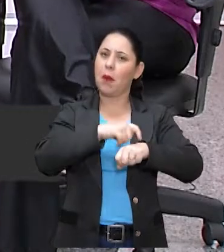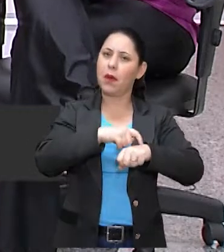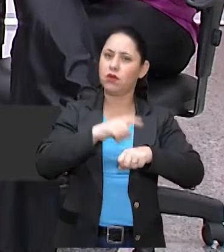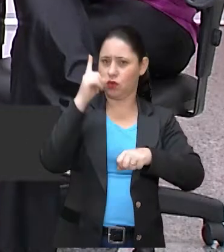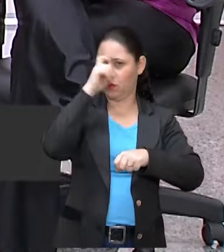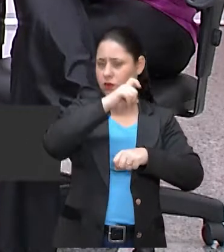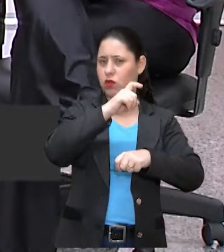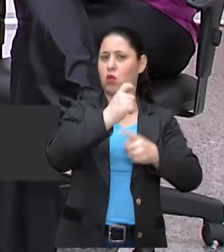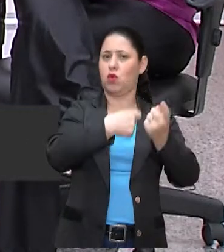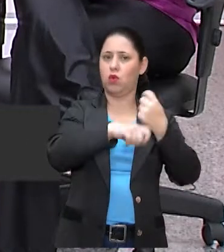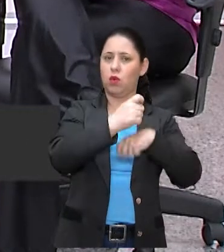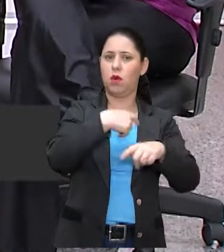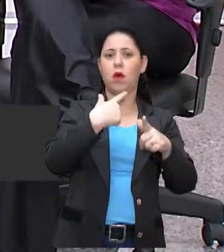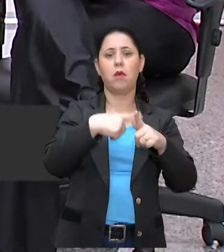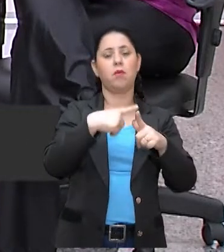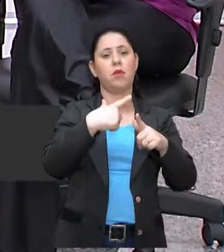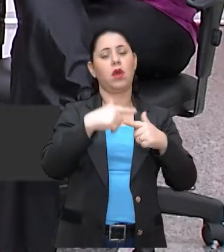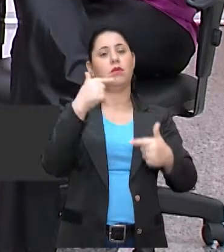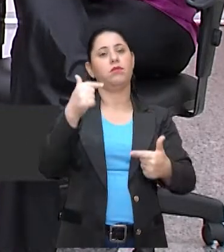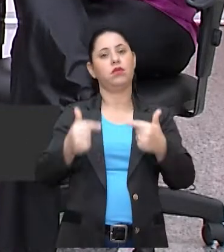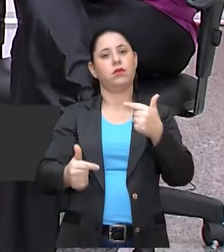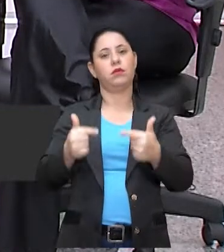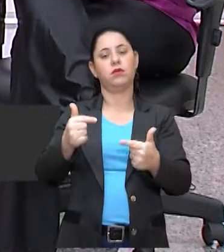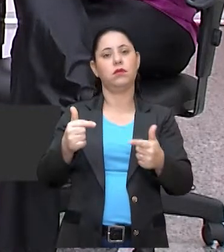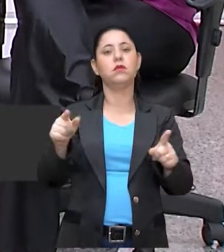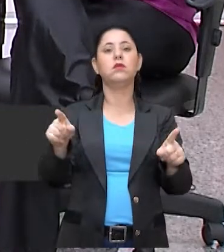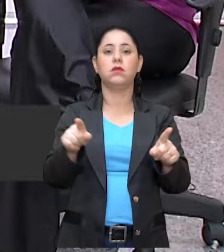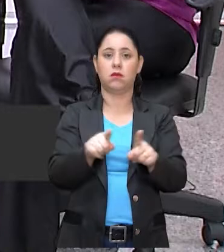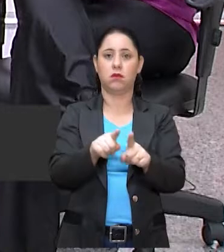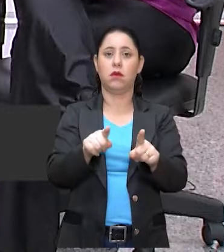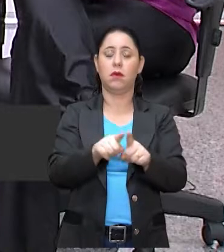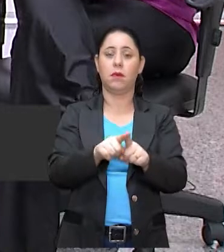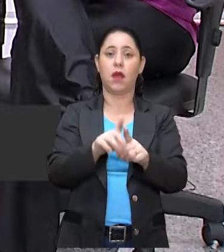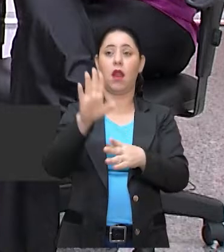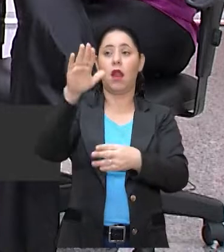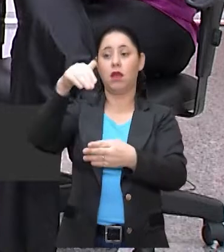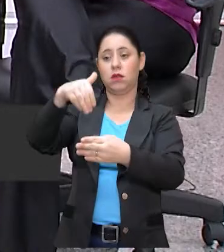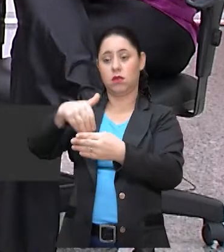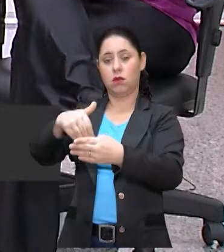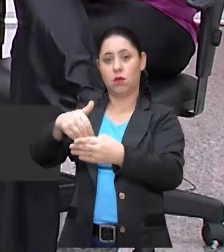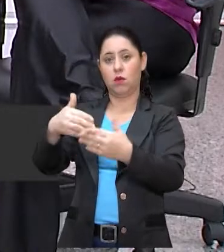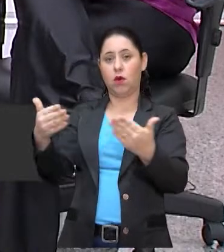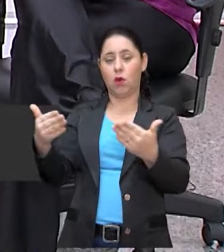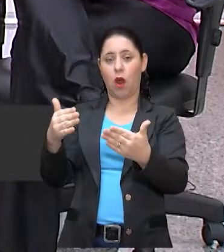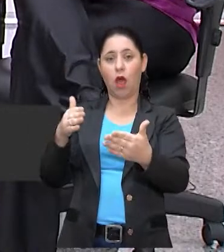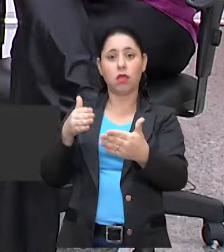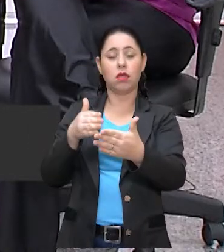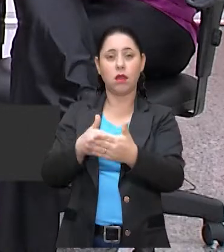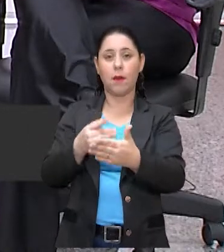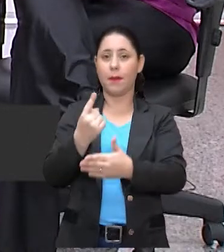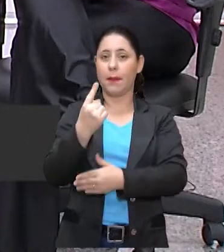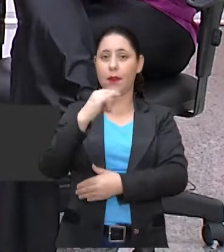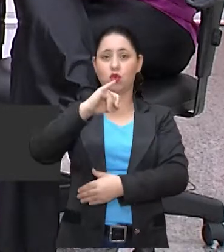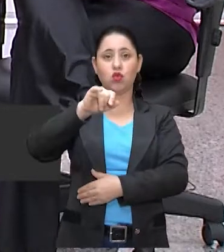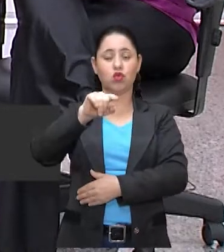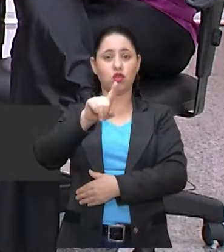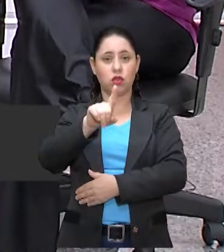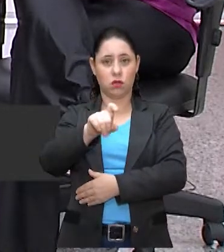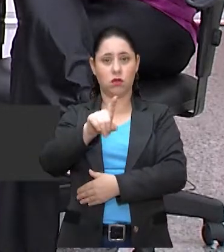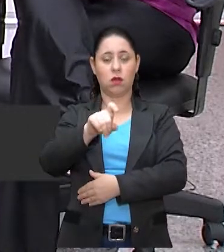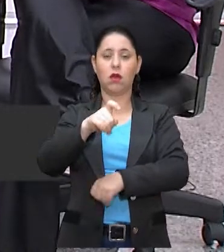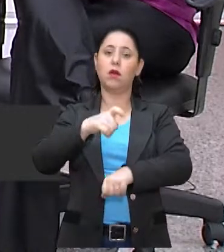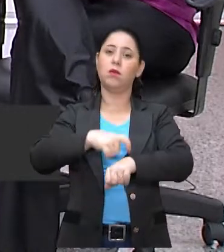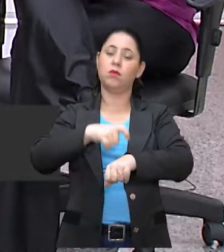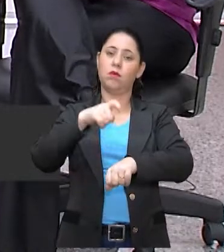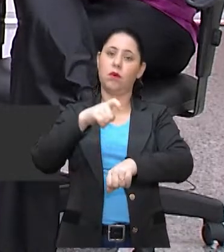do cenário político. Inclusive a eleição, ou seja, até 1º de janeiro é um momento